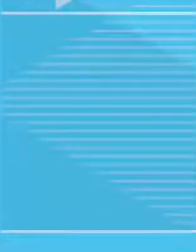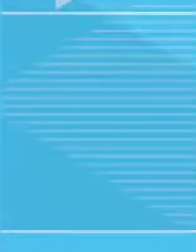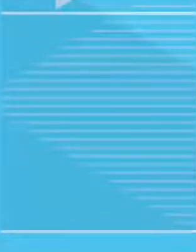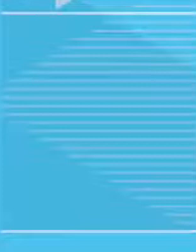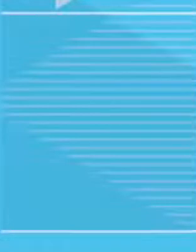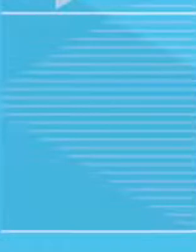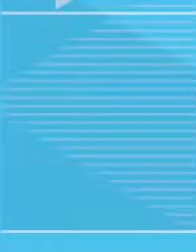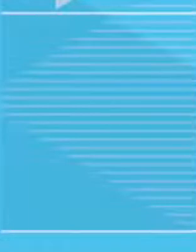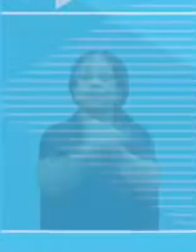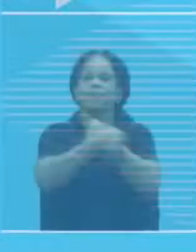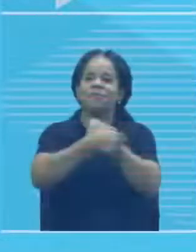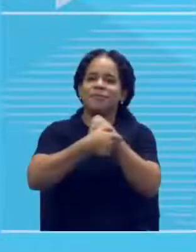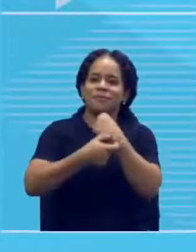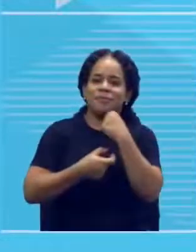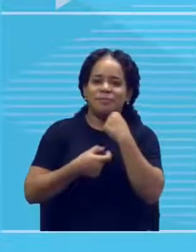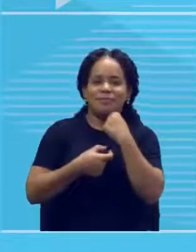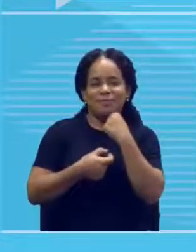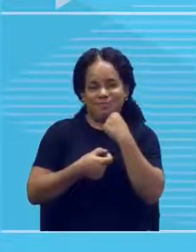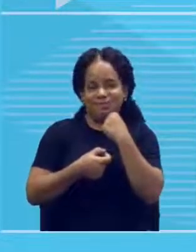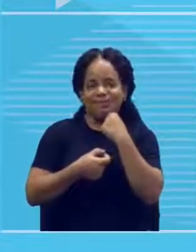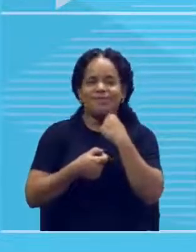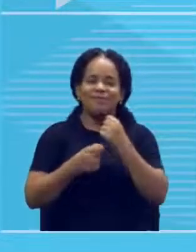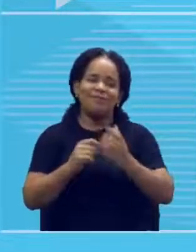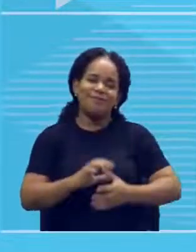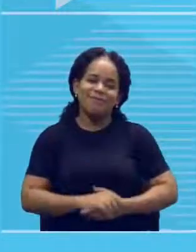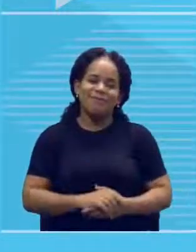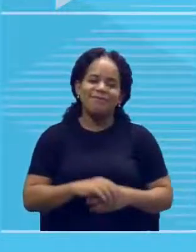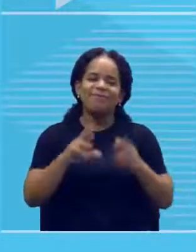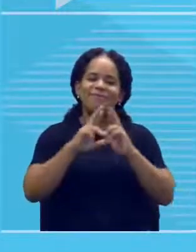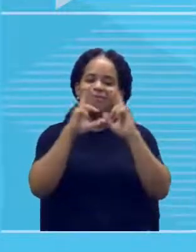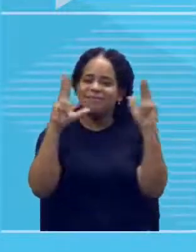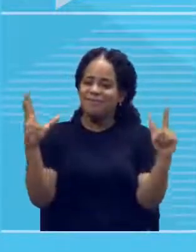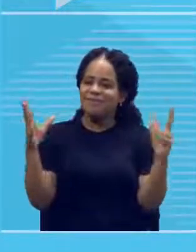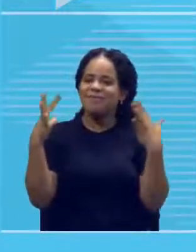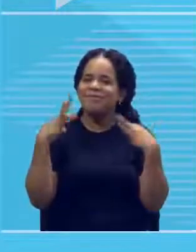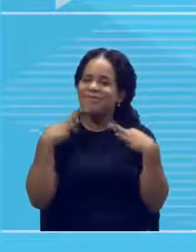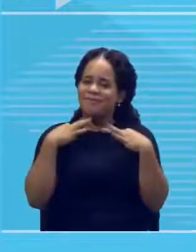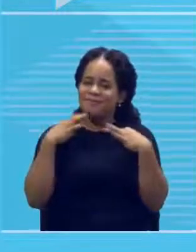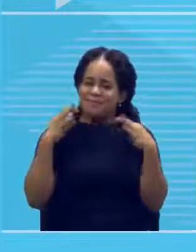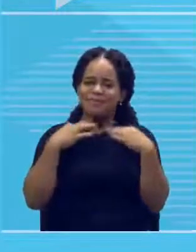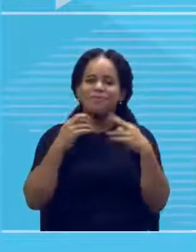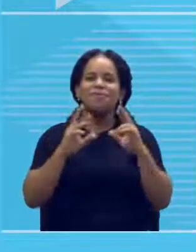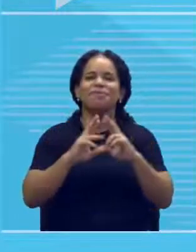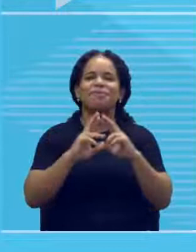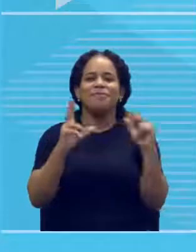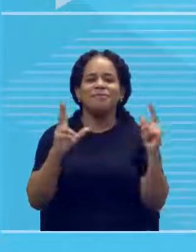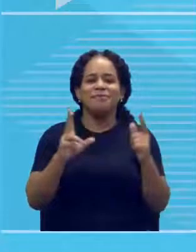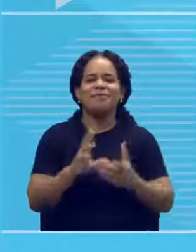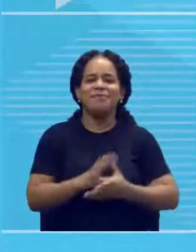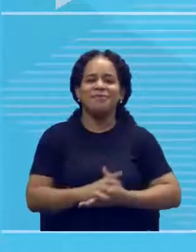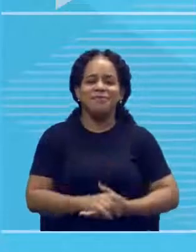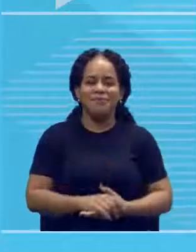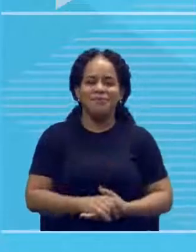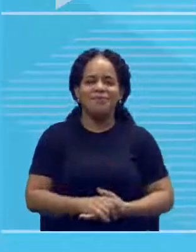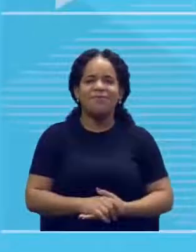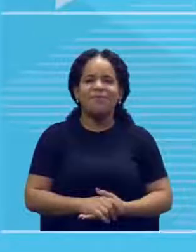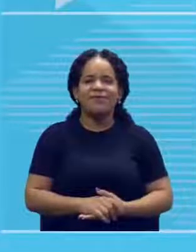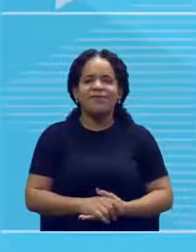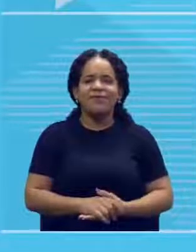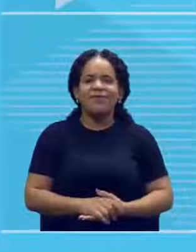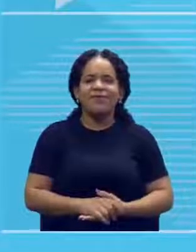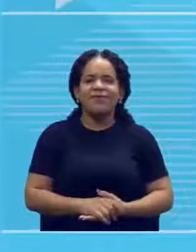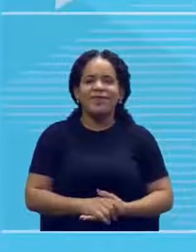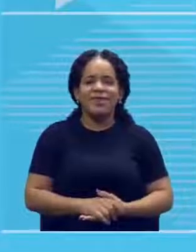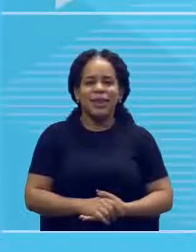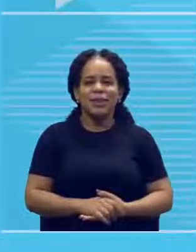roupa totalmente diferenciada da que nós usamos nos nossos dias aqui no Brasil. A dança,